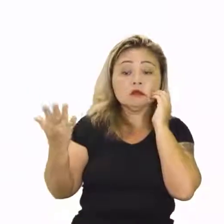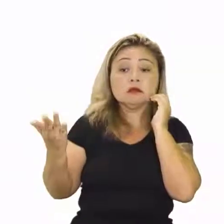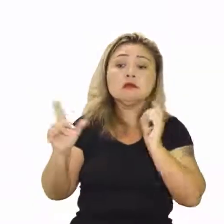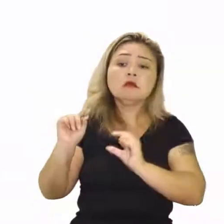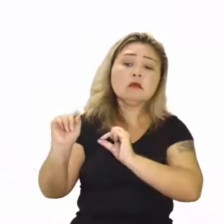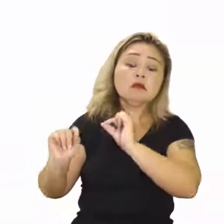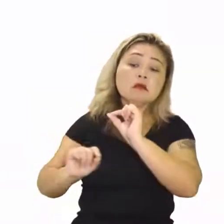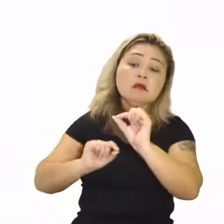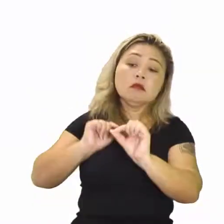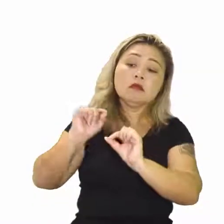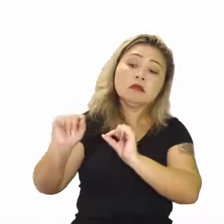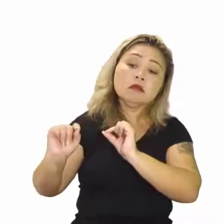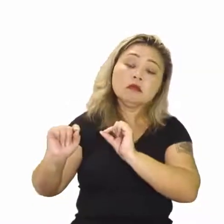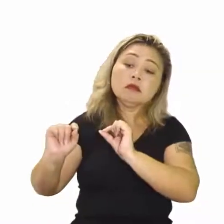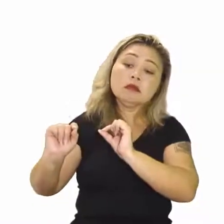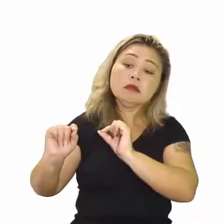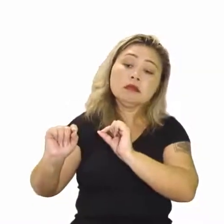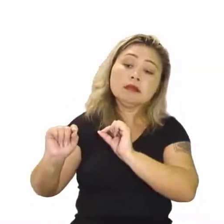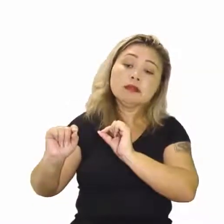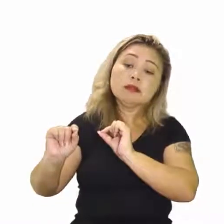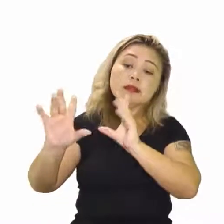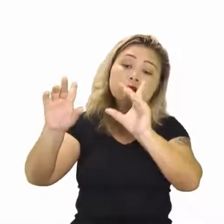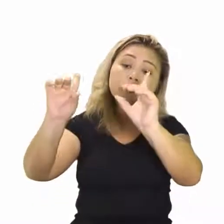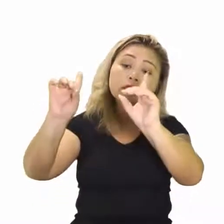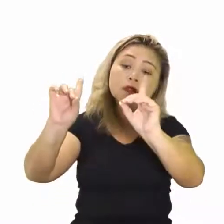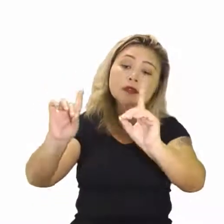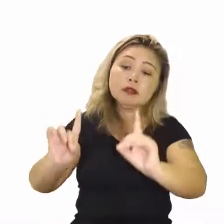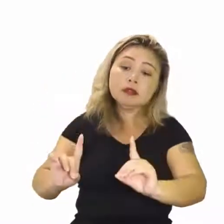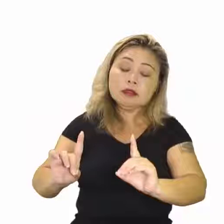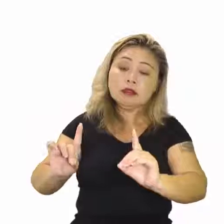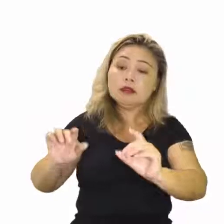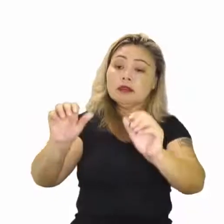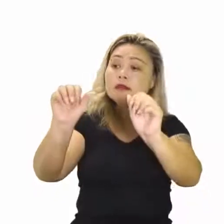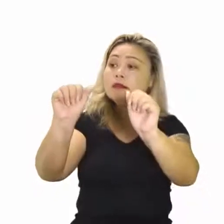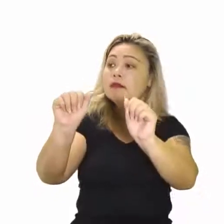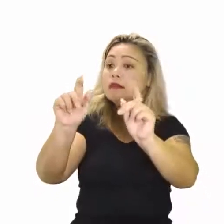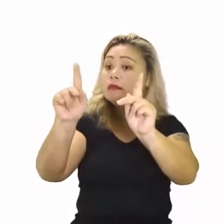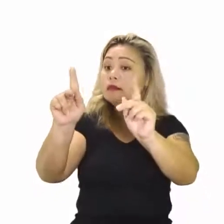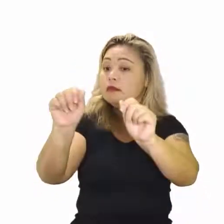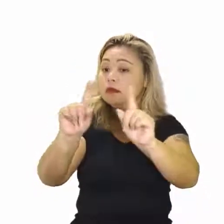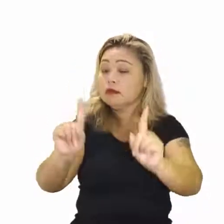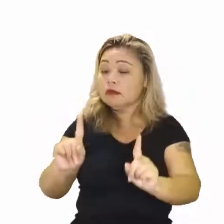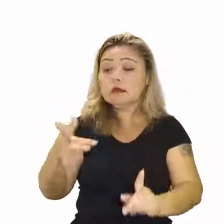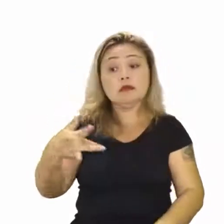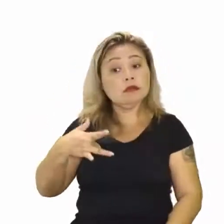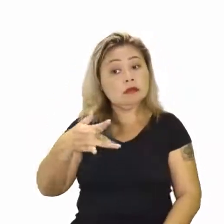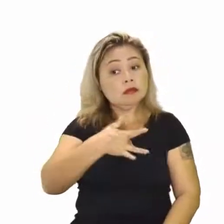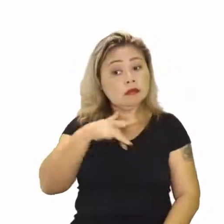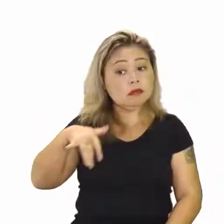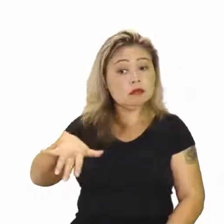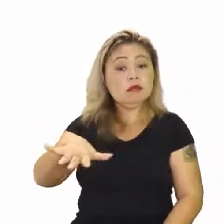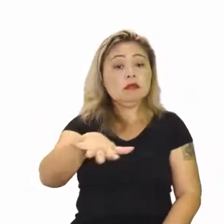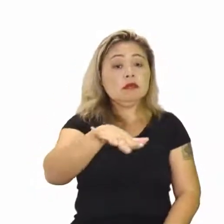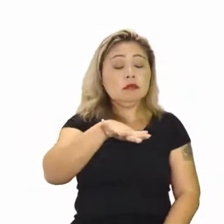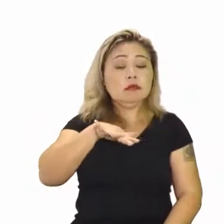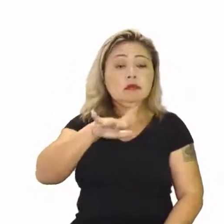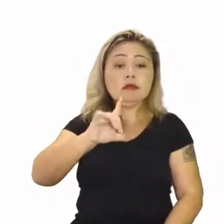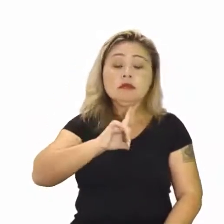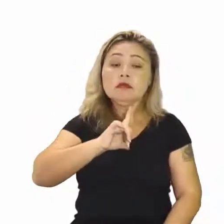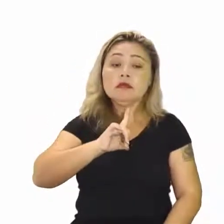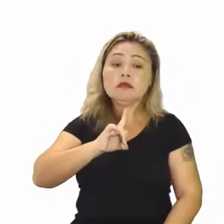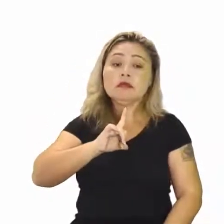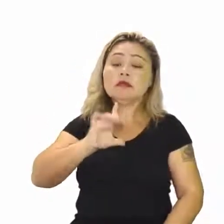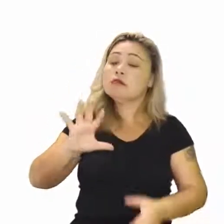O que é o direito à paz, o direito à saúde, o direito à